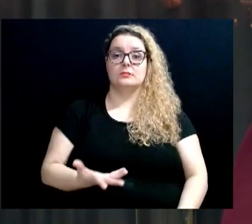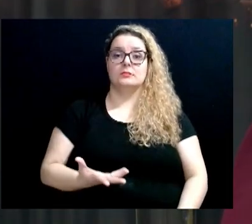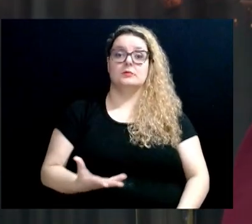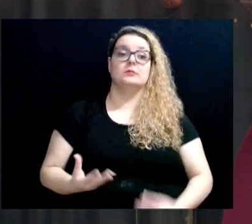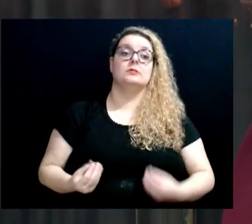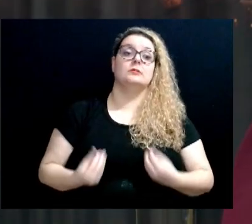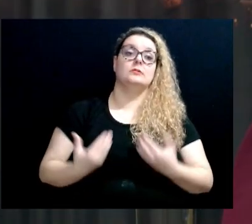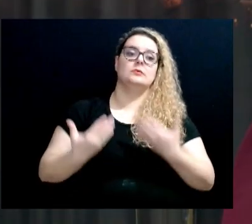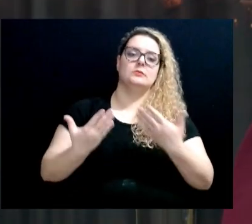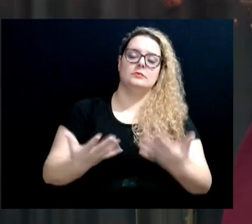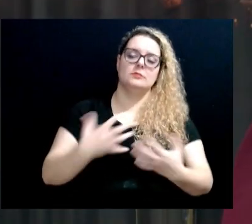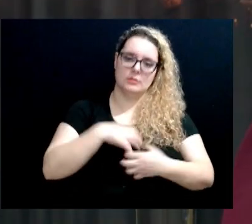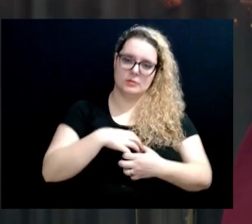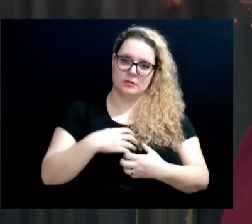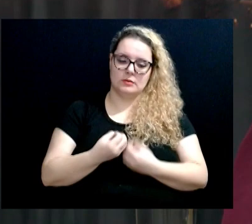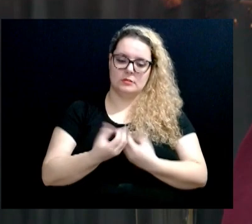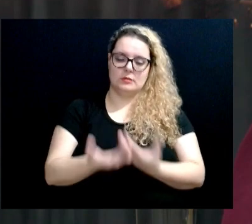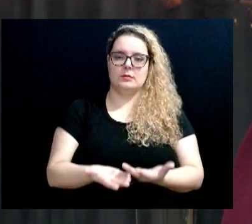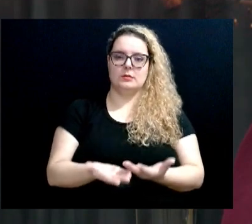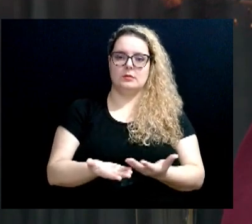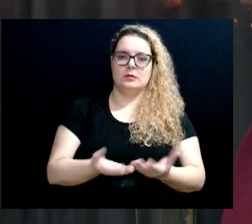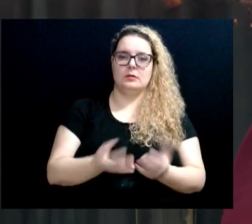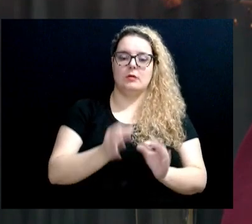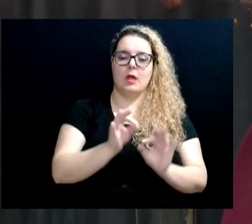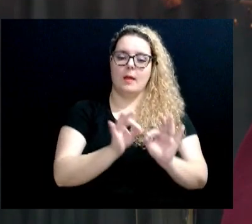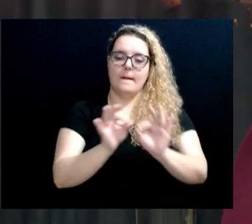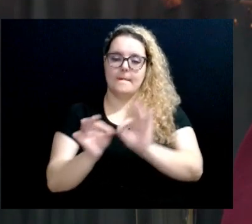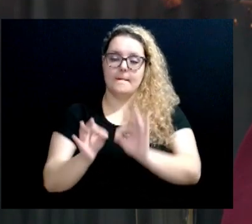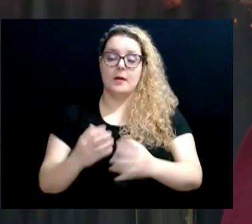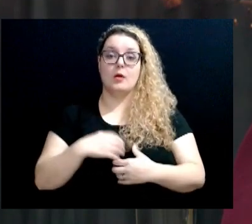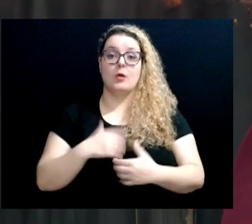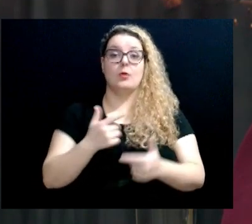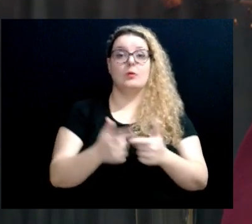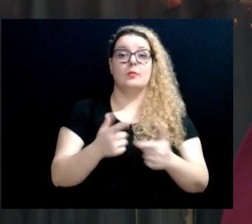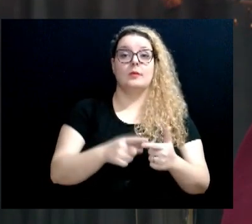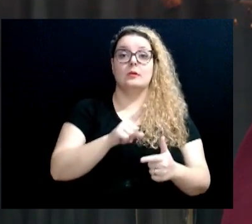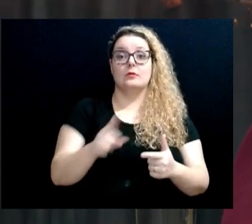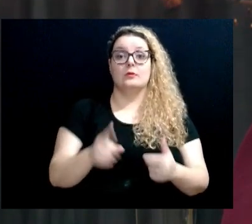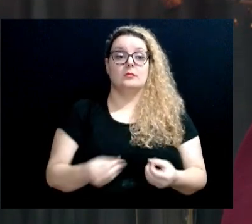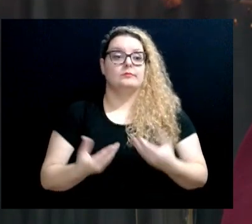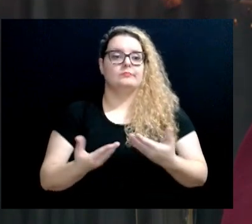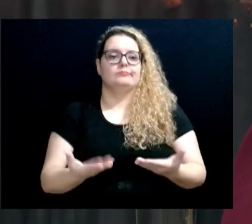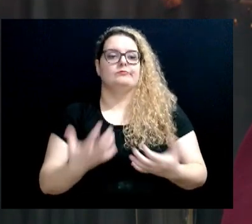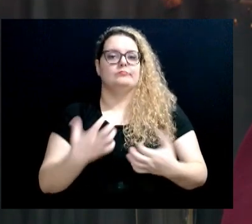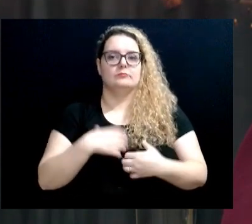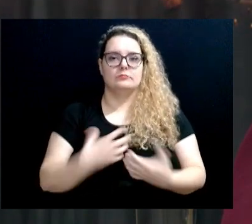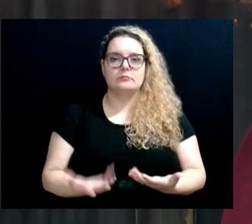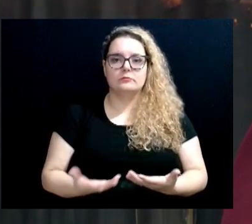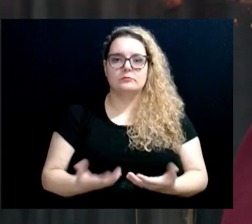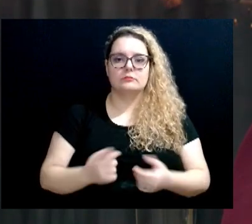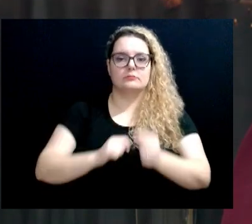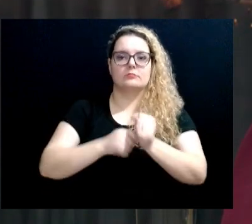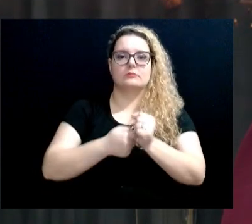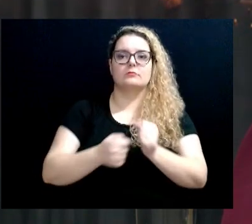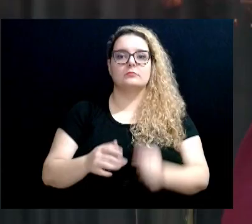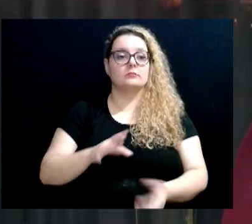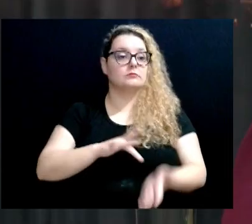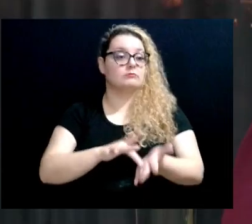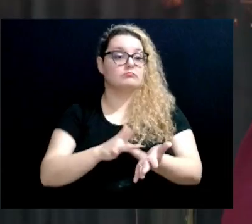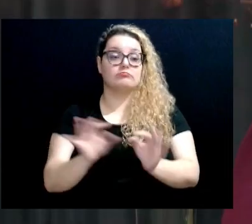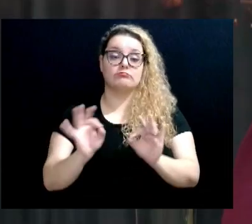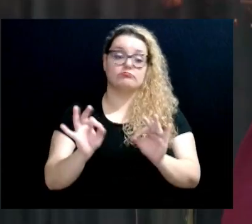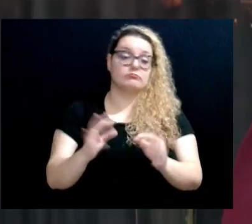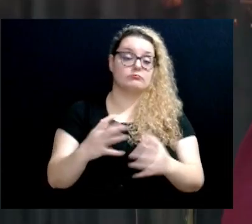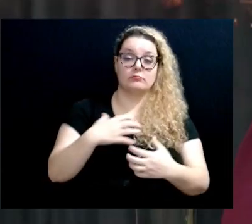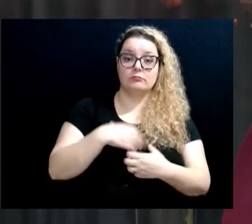sentimento e você elabora o sentimento. O problema é quando a gente não dá lugar a esse sentimento. A gente bloqueia, finge que não está sentindo e deixa esse